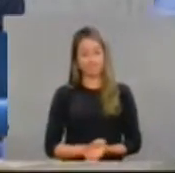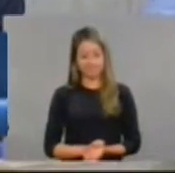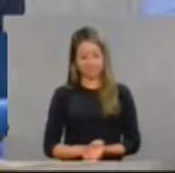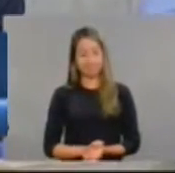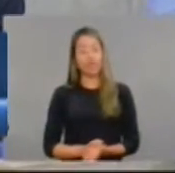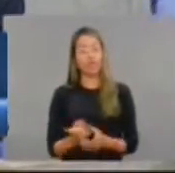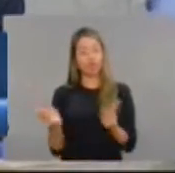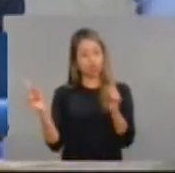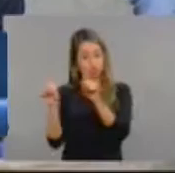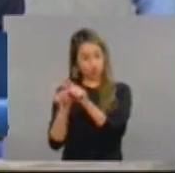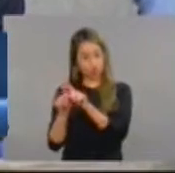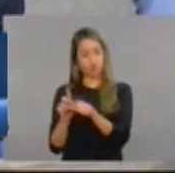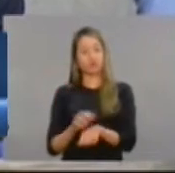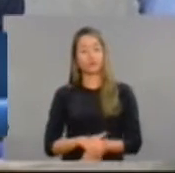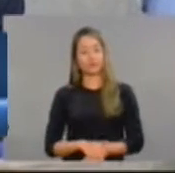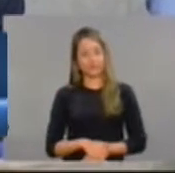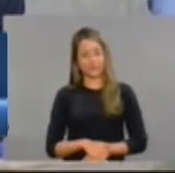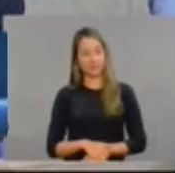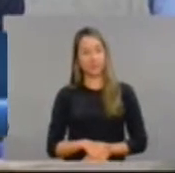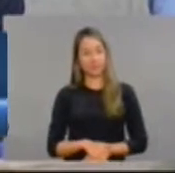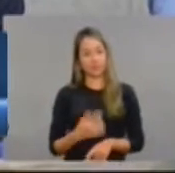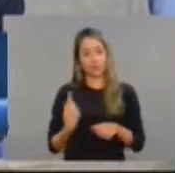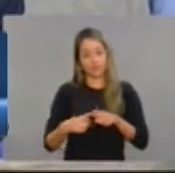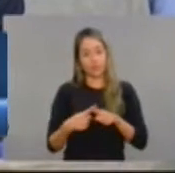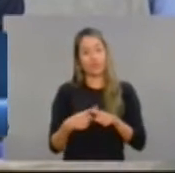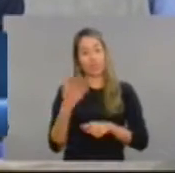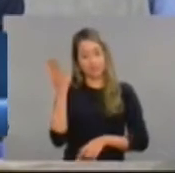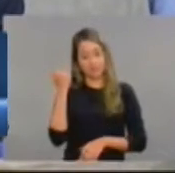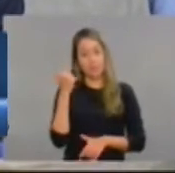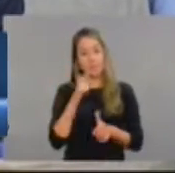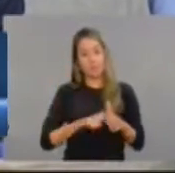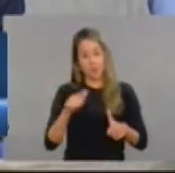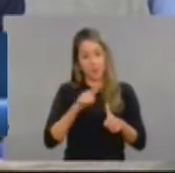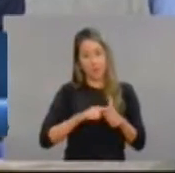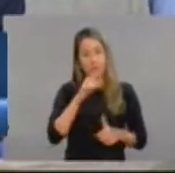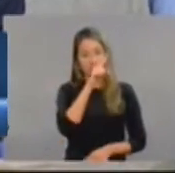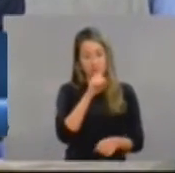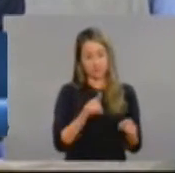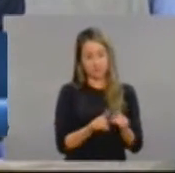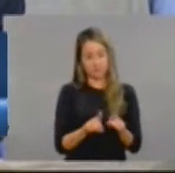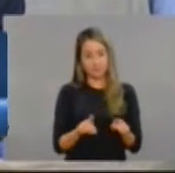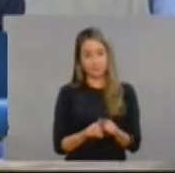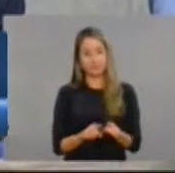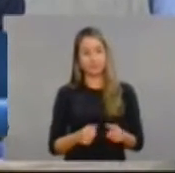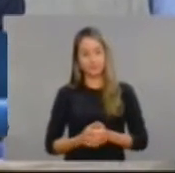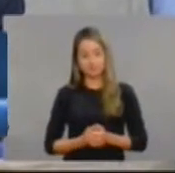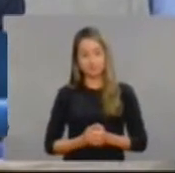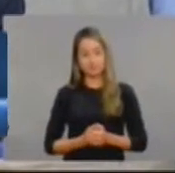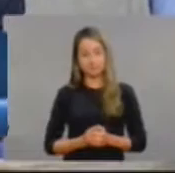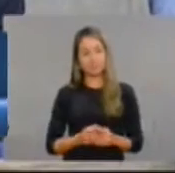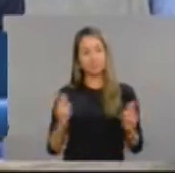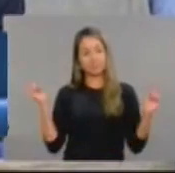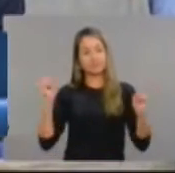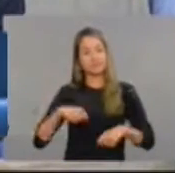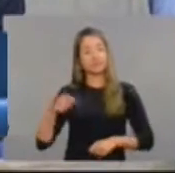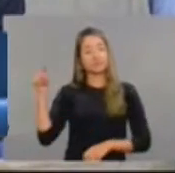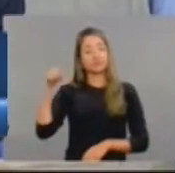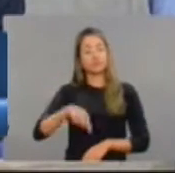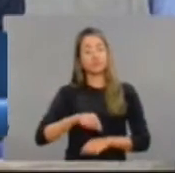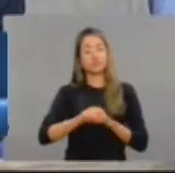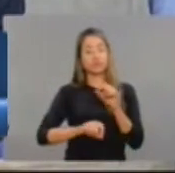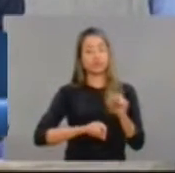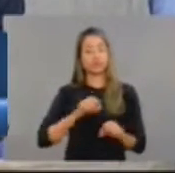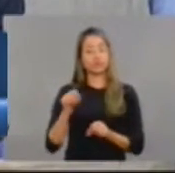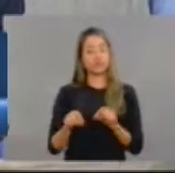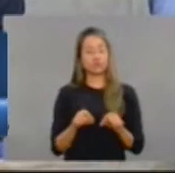poder judiciário também pudesse estar aqui hoje nessa mesa de leta e pudesse trazer algo